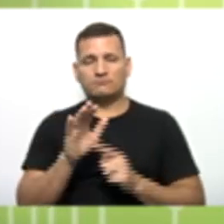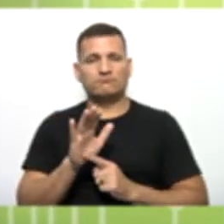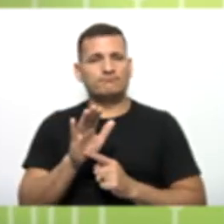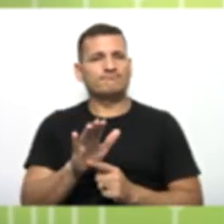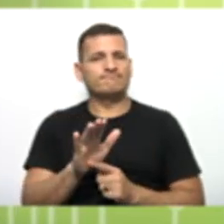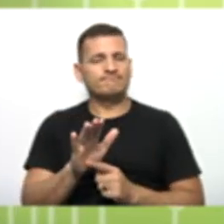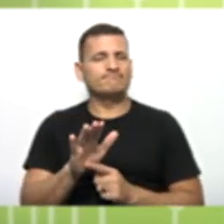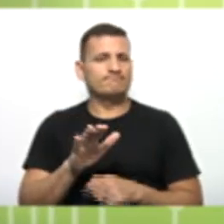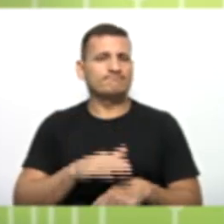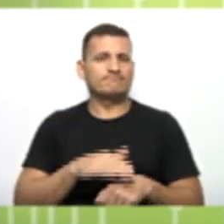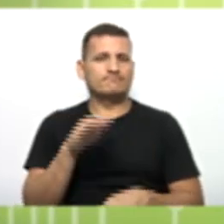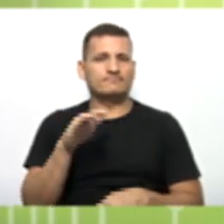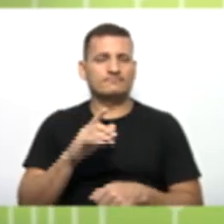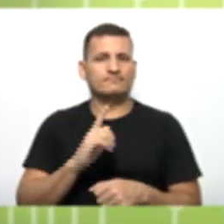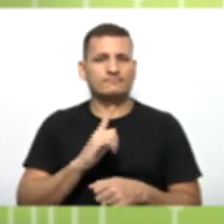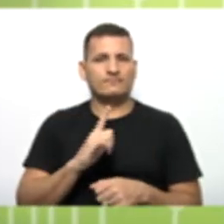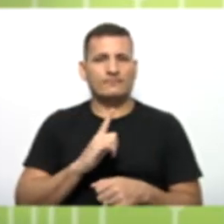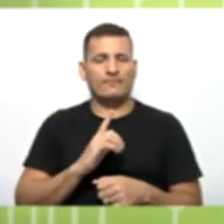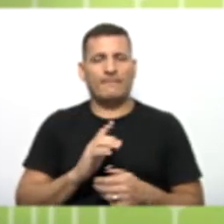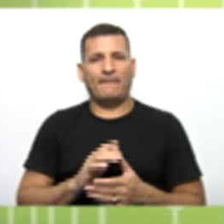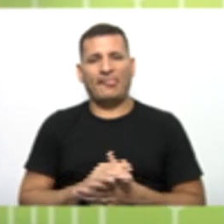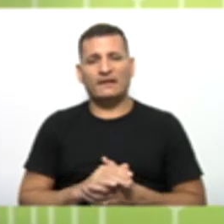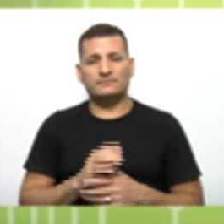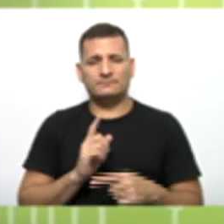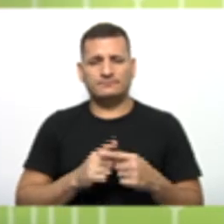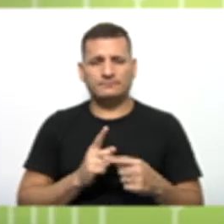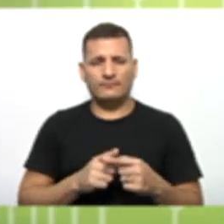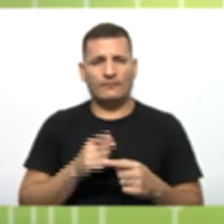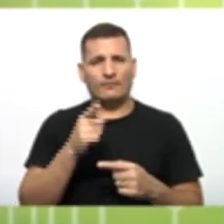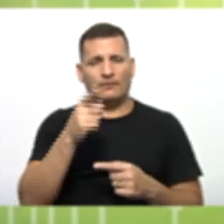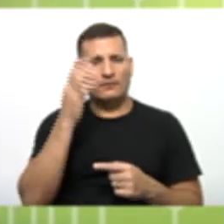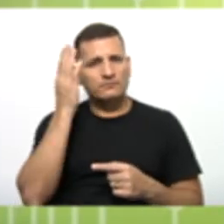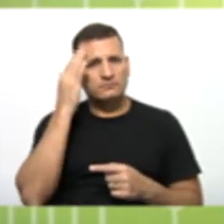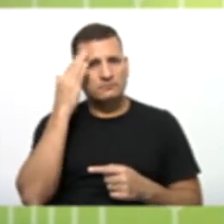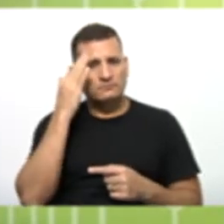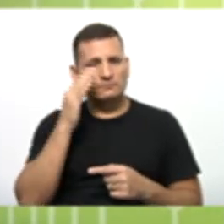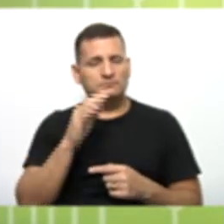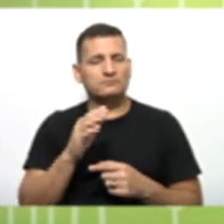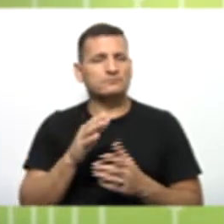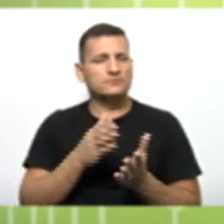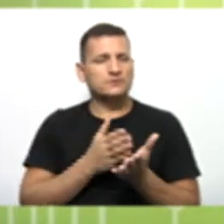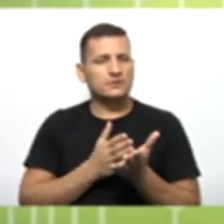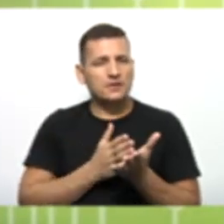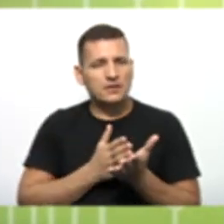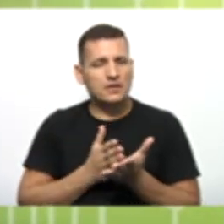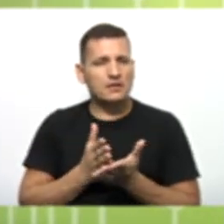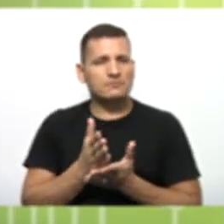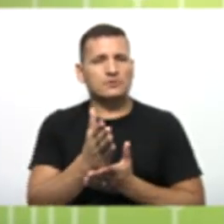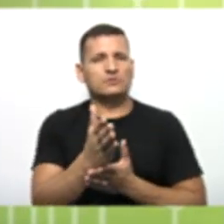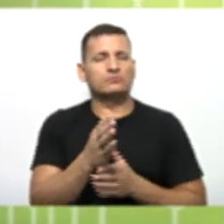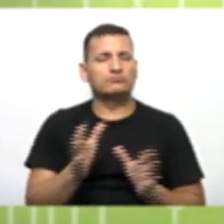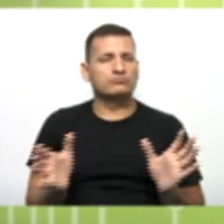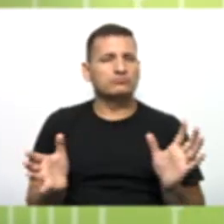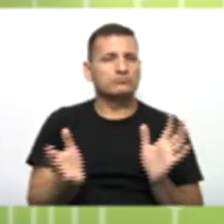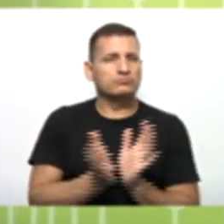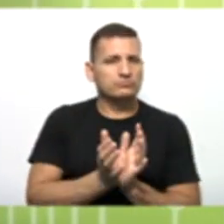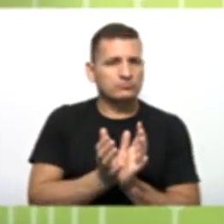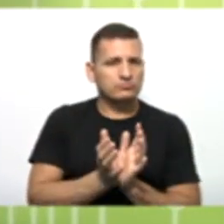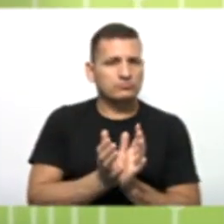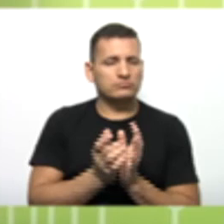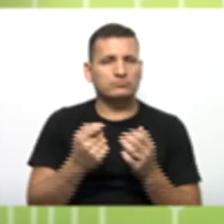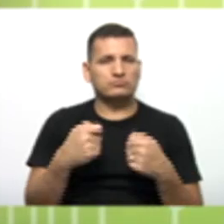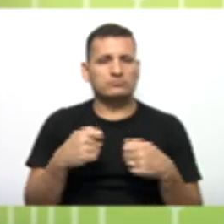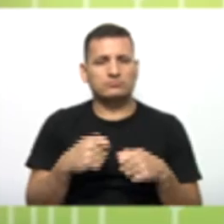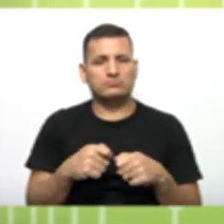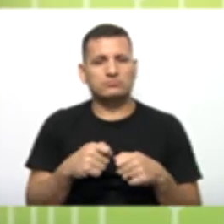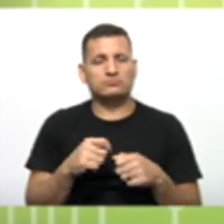certo? Porque você vai saber o caminho, certo? A equipe que você vai precisar,